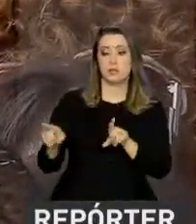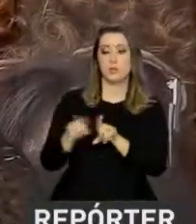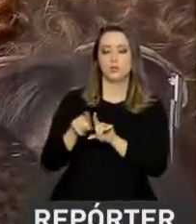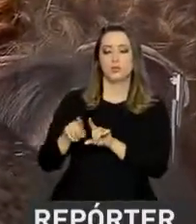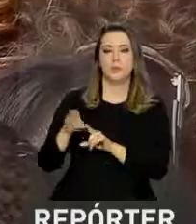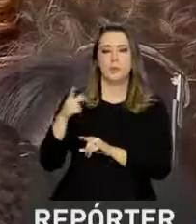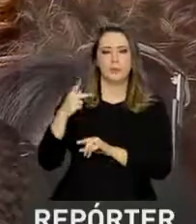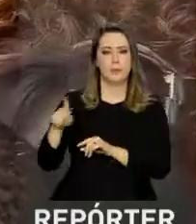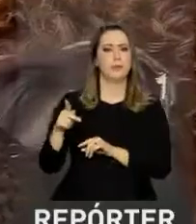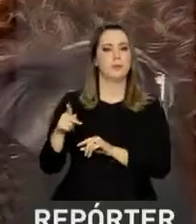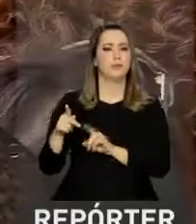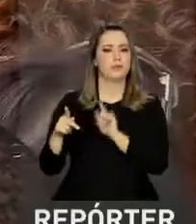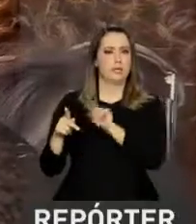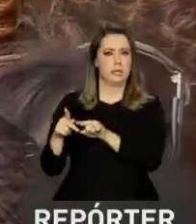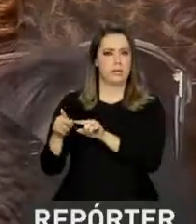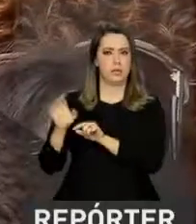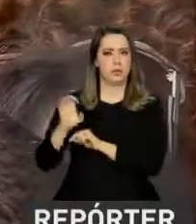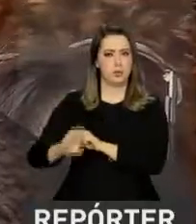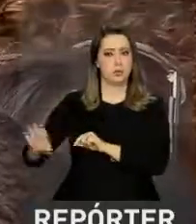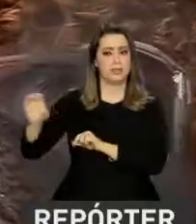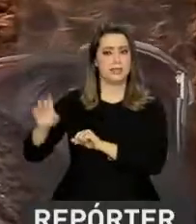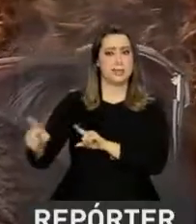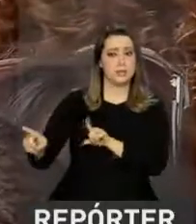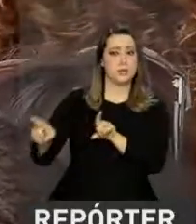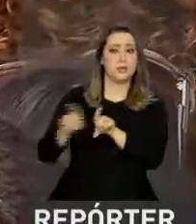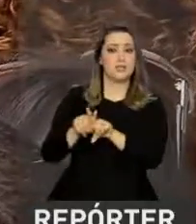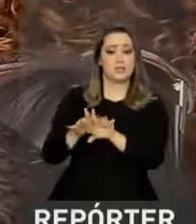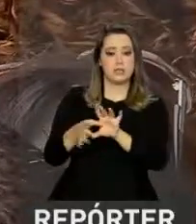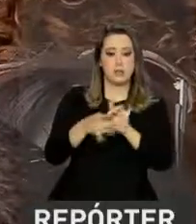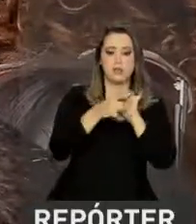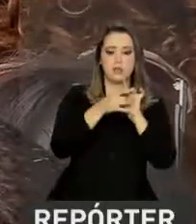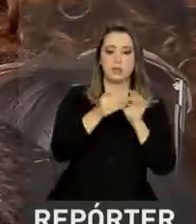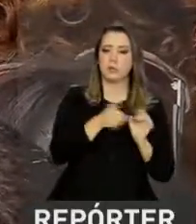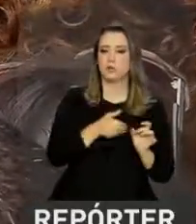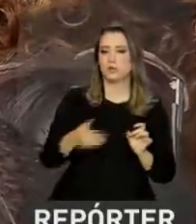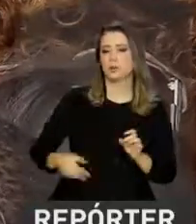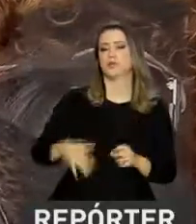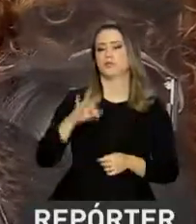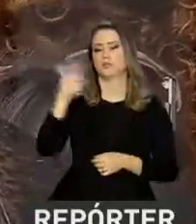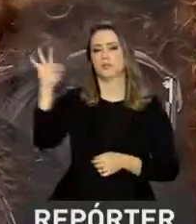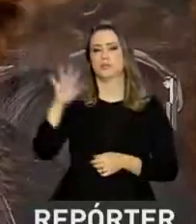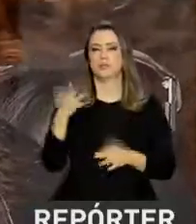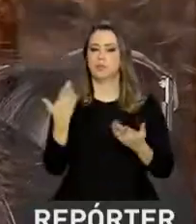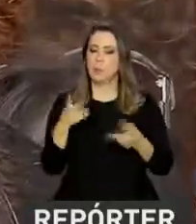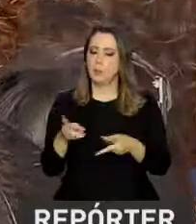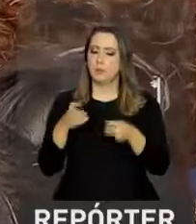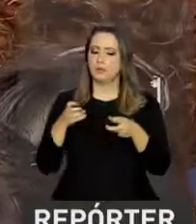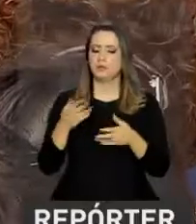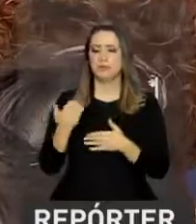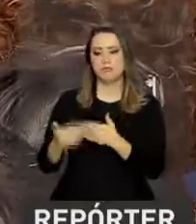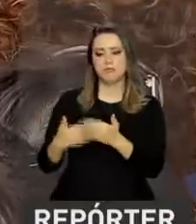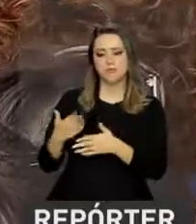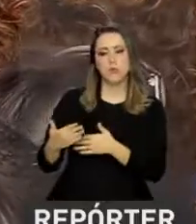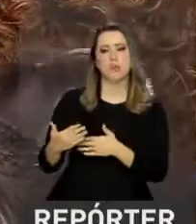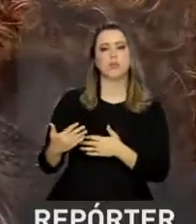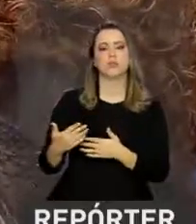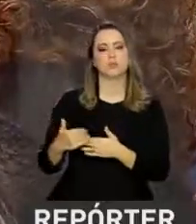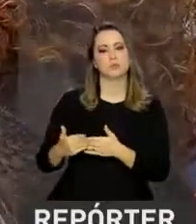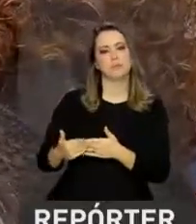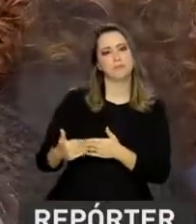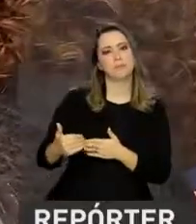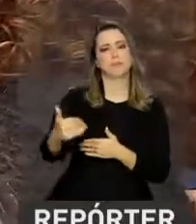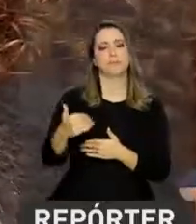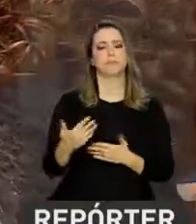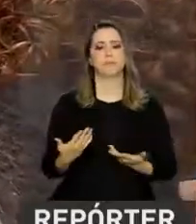assim por digamos também uma questão a ser tratada pelo governo federal de forma mais permanente porque de forma